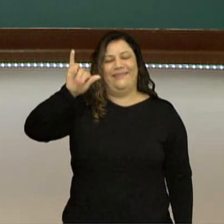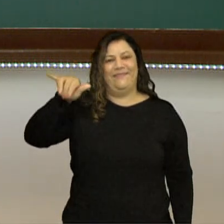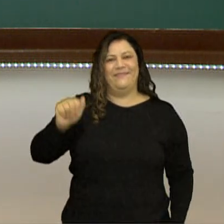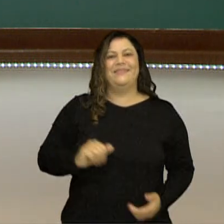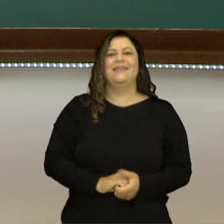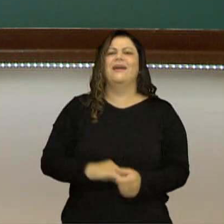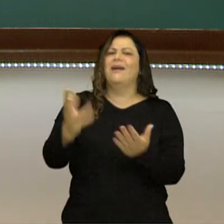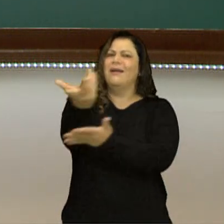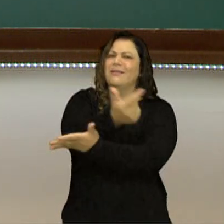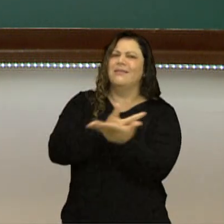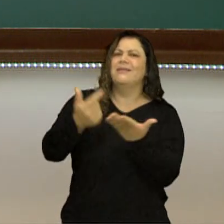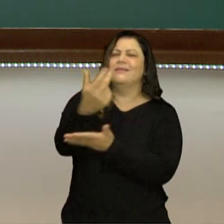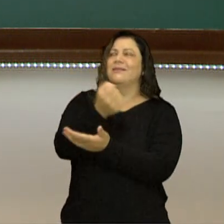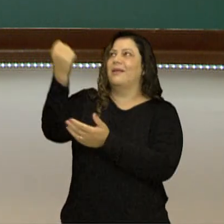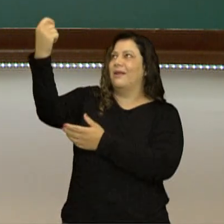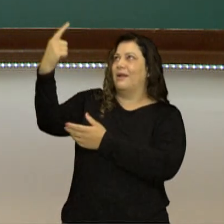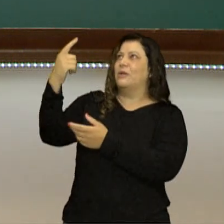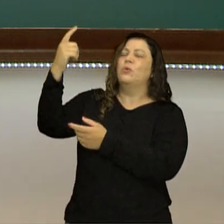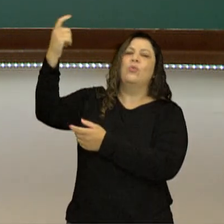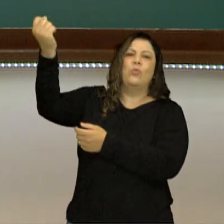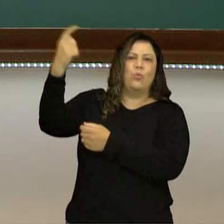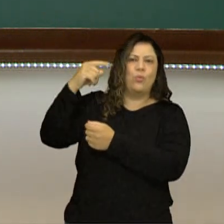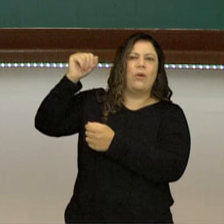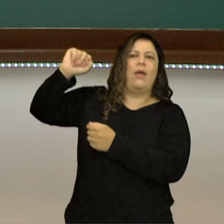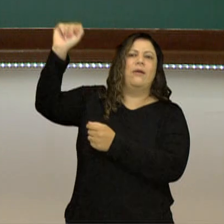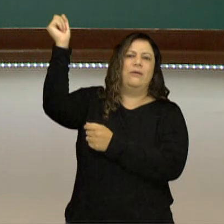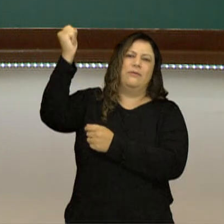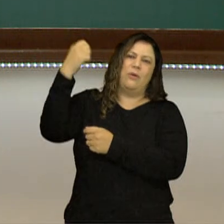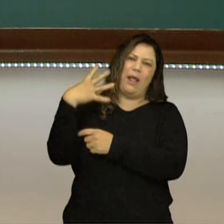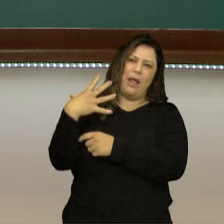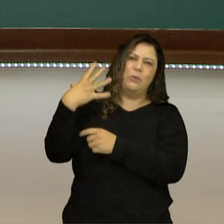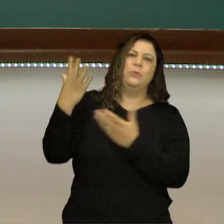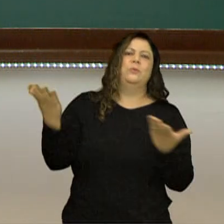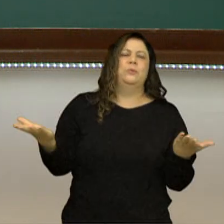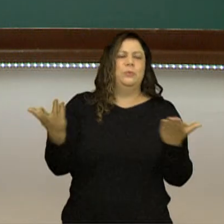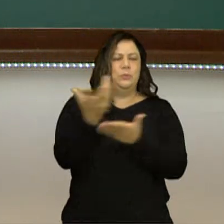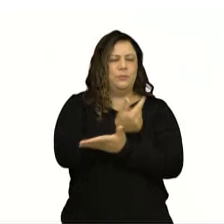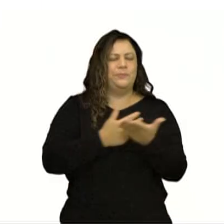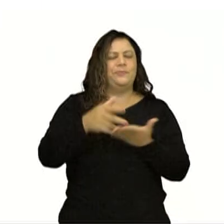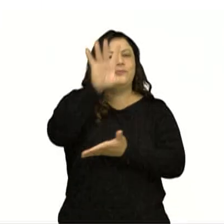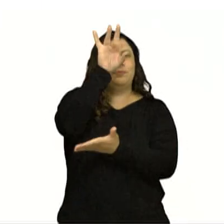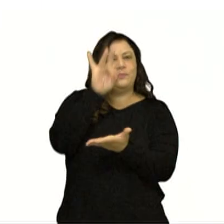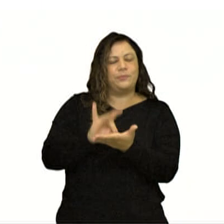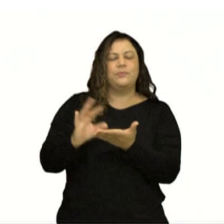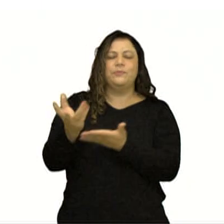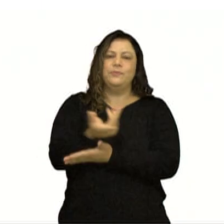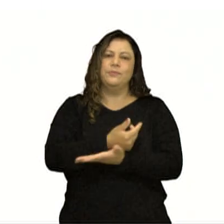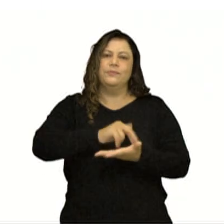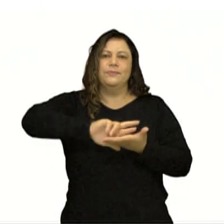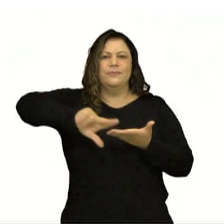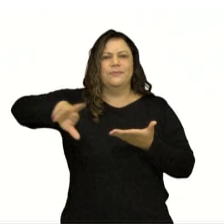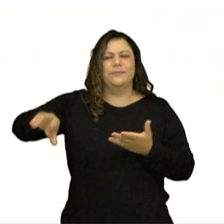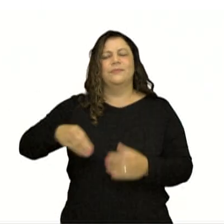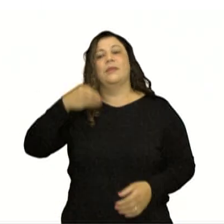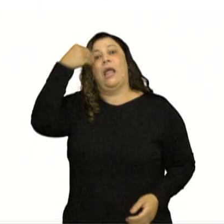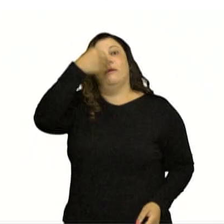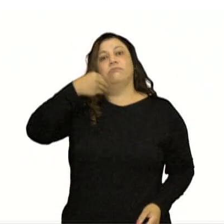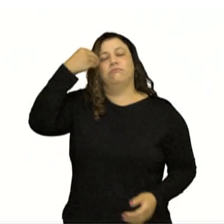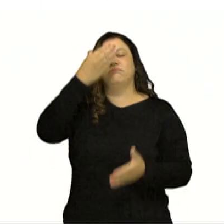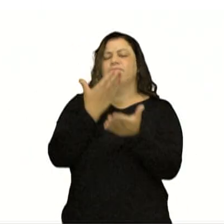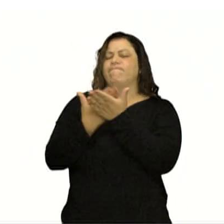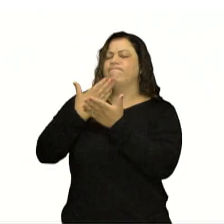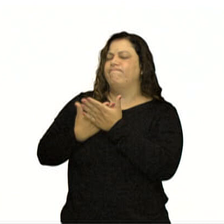desenhar com a luz, mas para registrar e fixar esse desenho em uma superfície foram feitos muitos